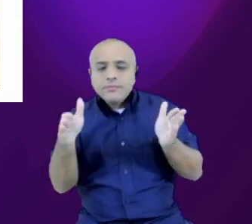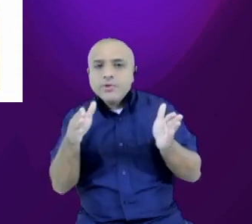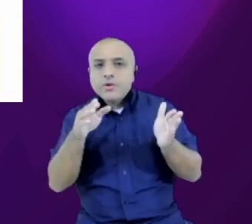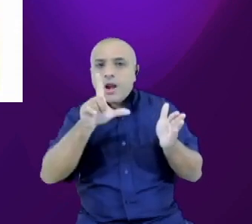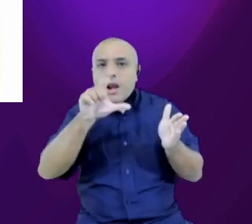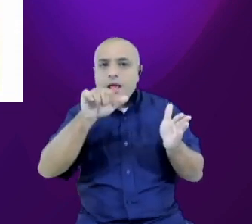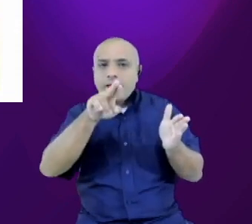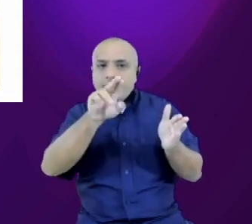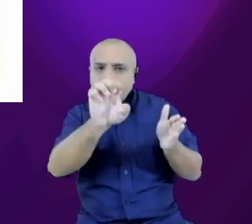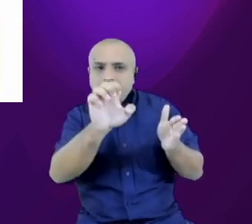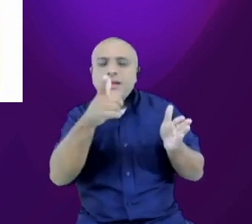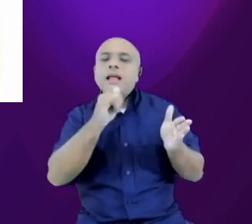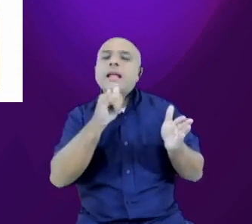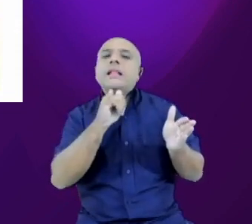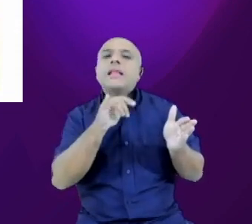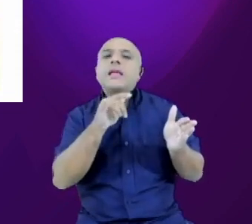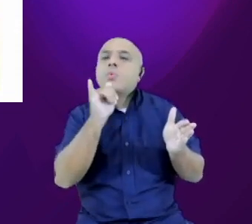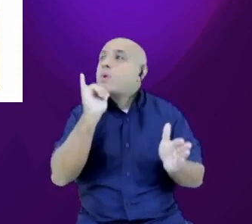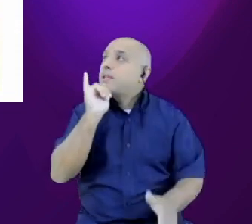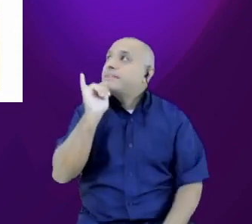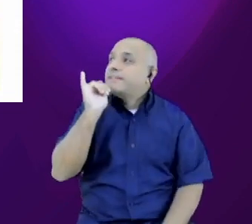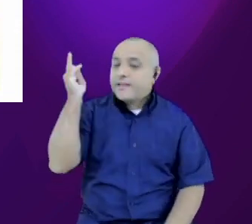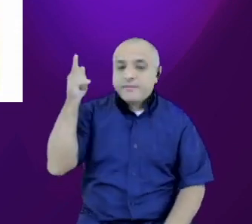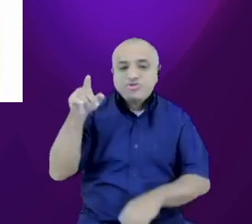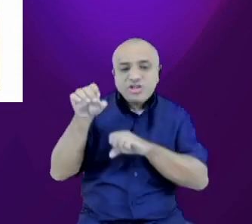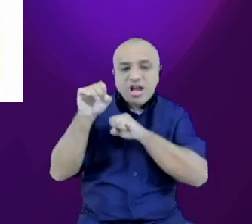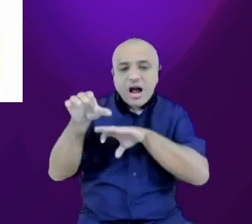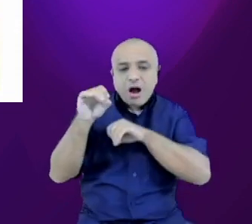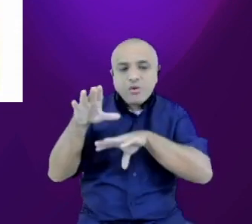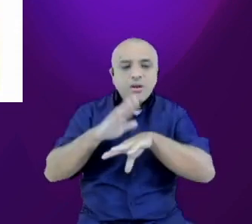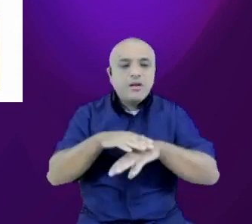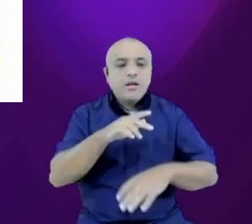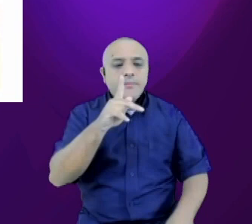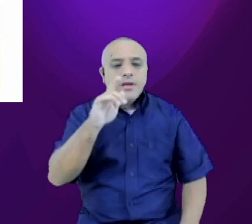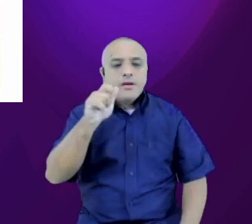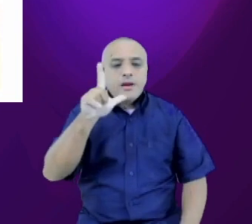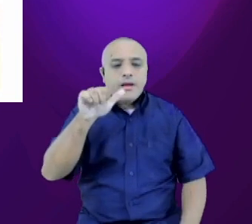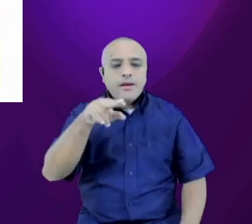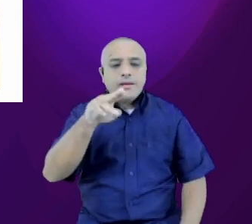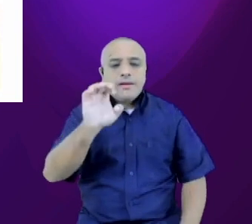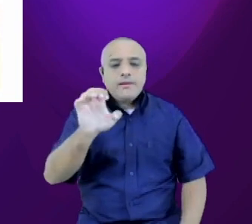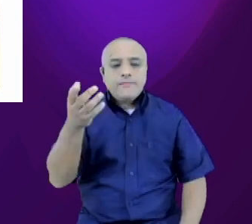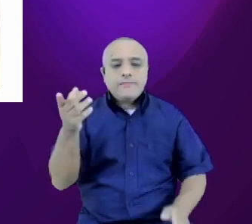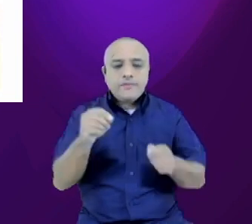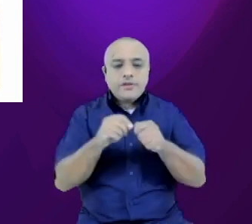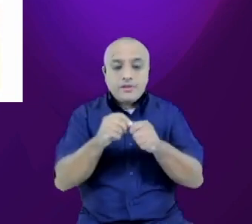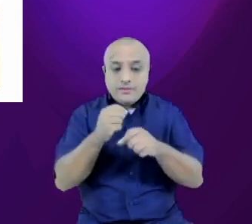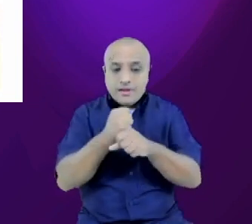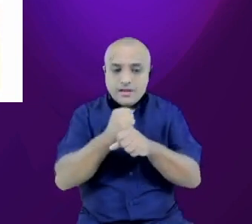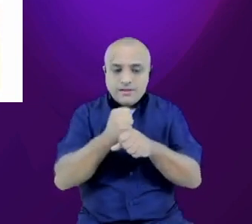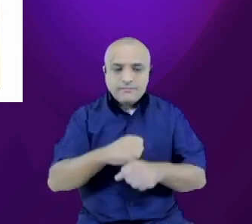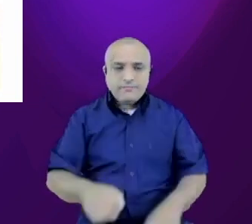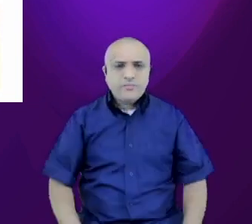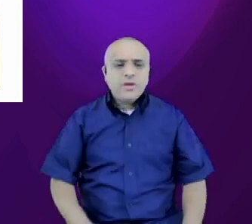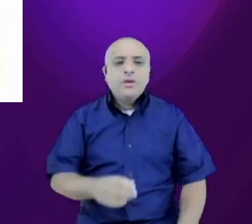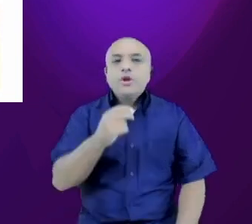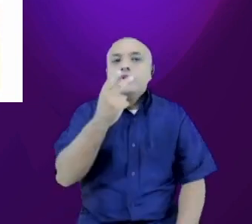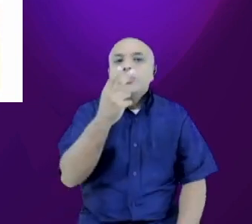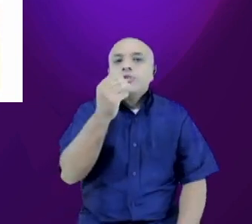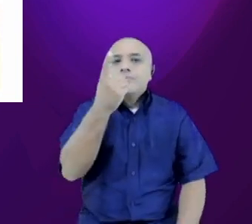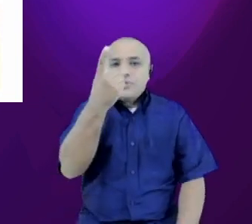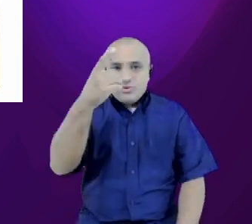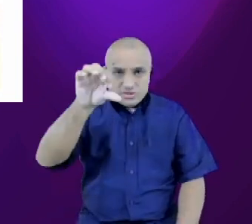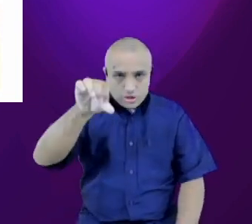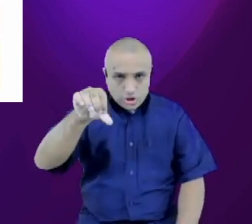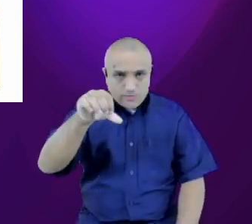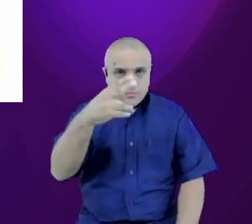aqui alguns exemplos de aulas de Peer Learning realizadas esse ano. Em 2019 e 2020, a gente